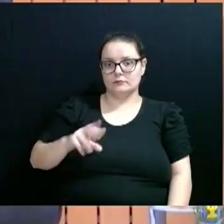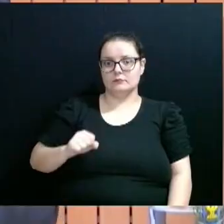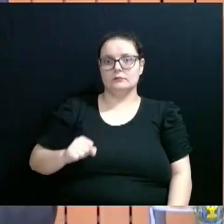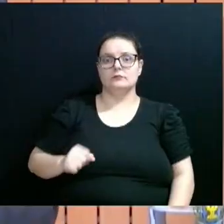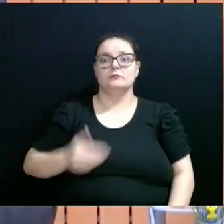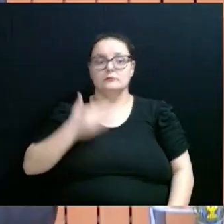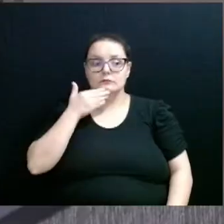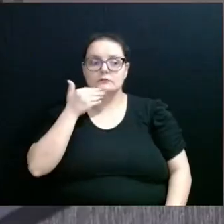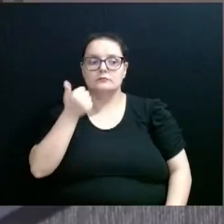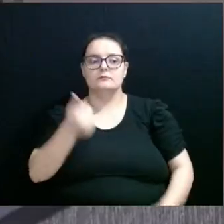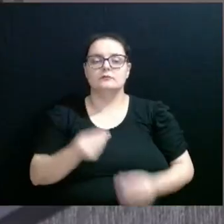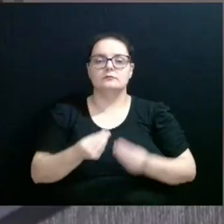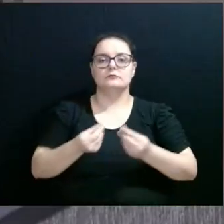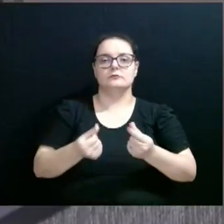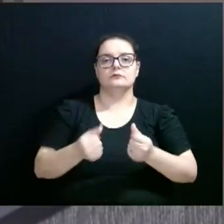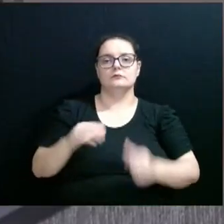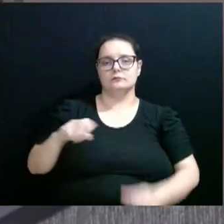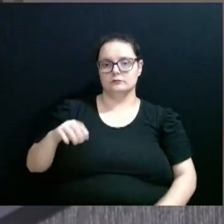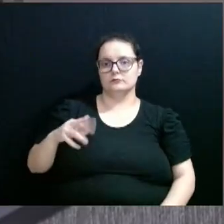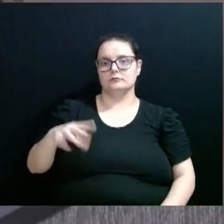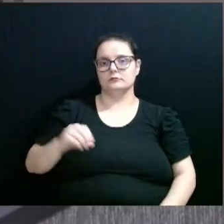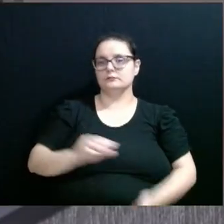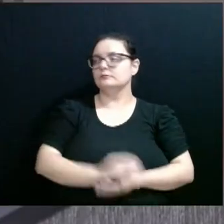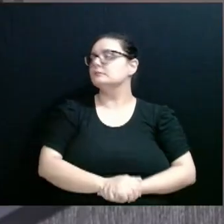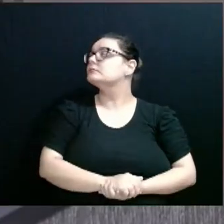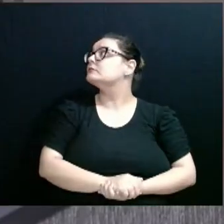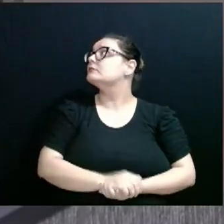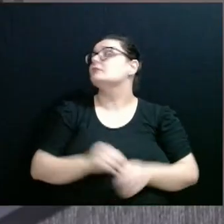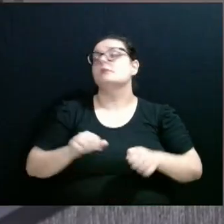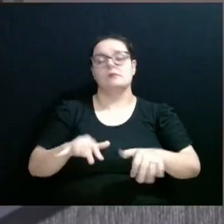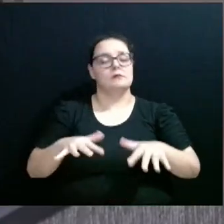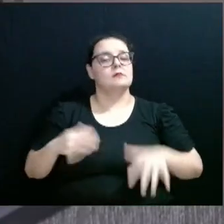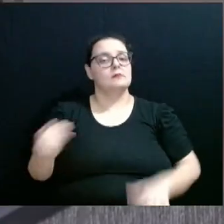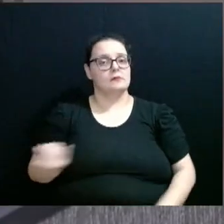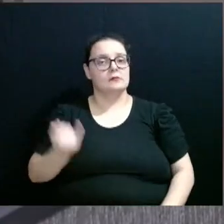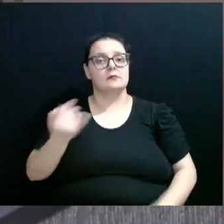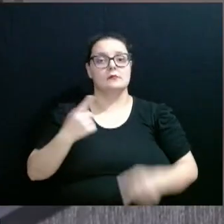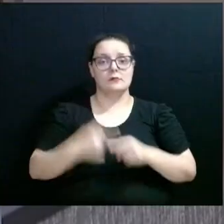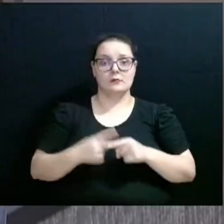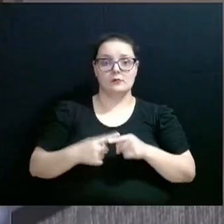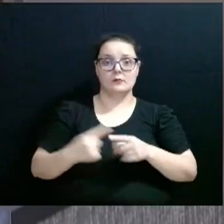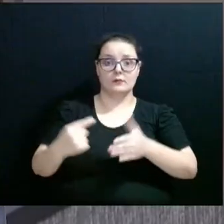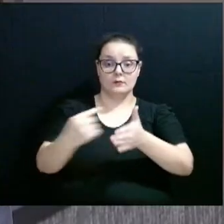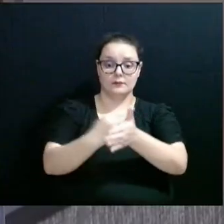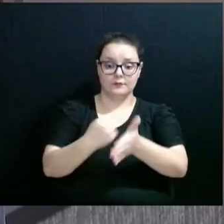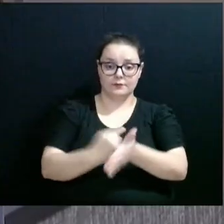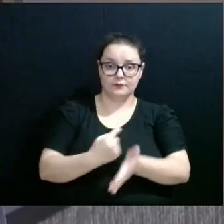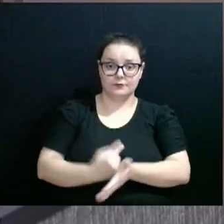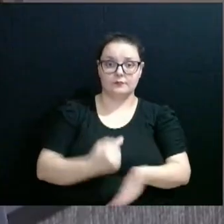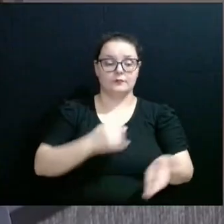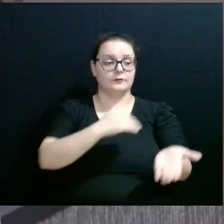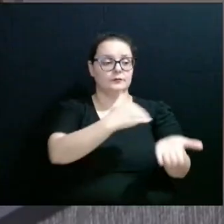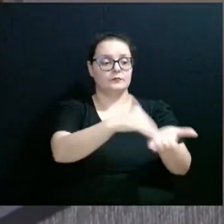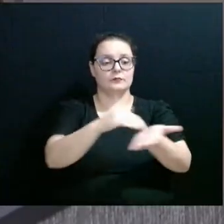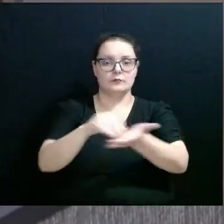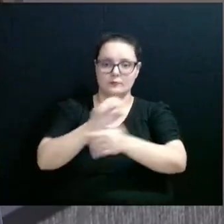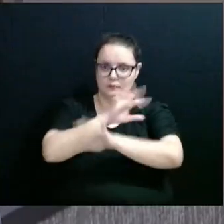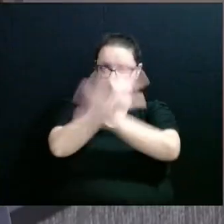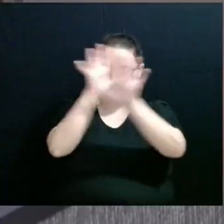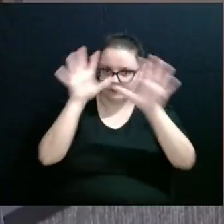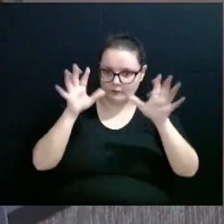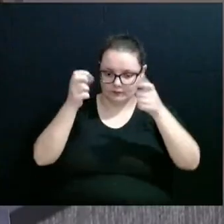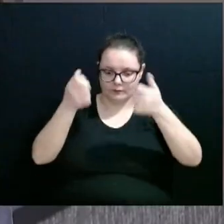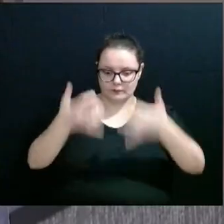a contenção. Nessa audiência aqui foi muito importante porque as perguntas feitas aos secretários tornam transparente e pública